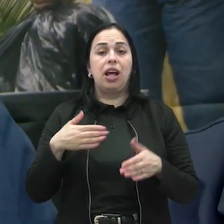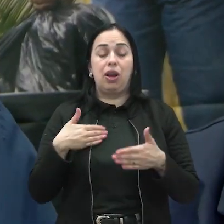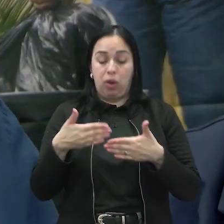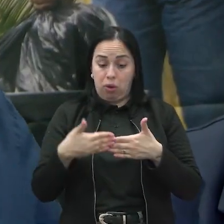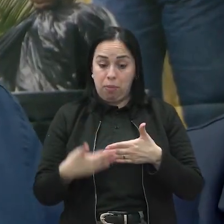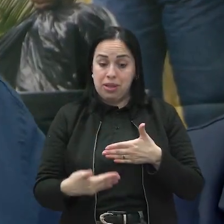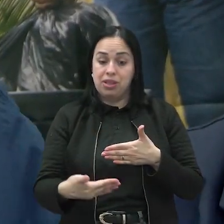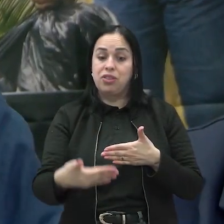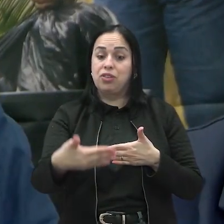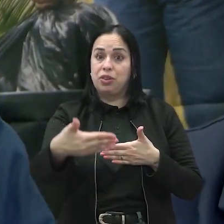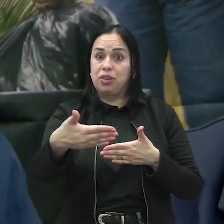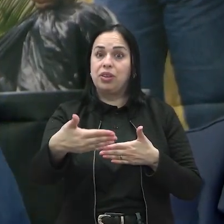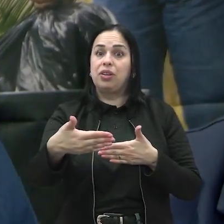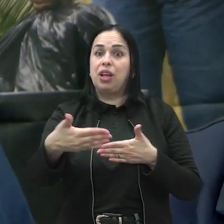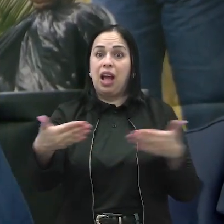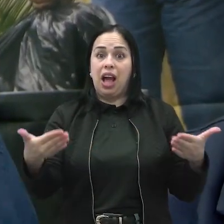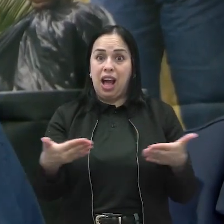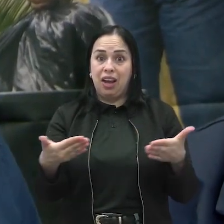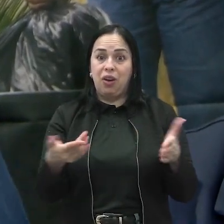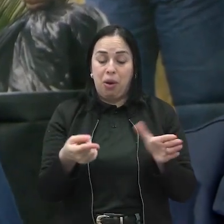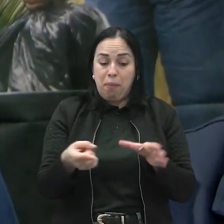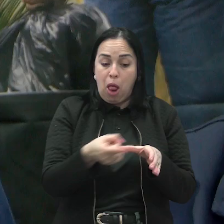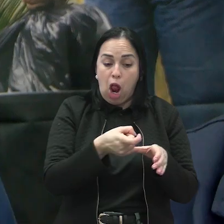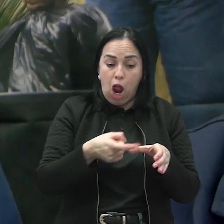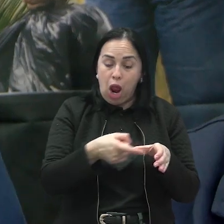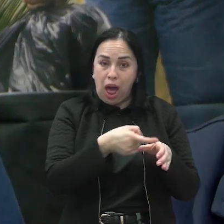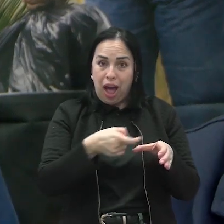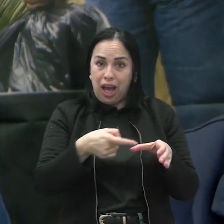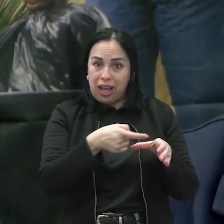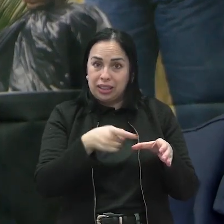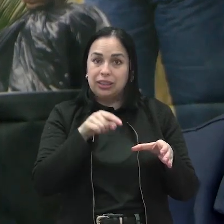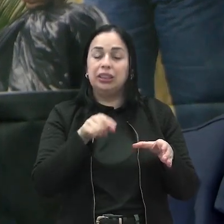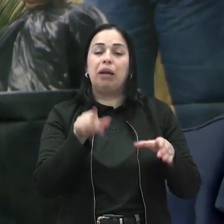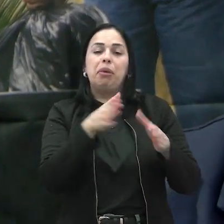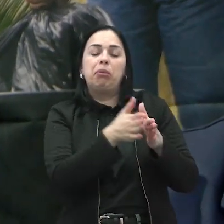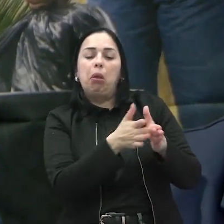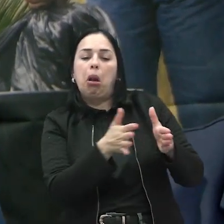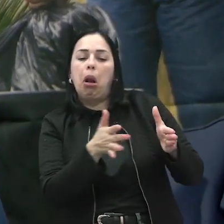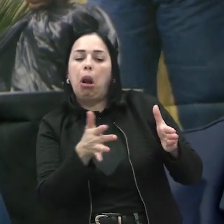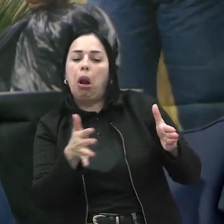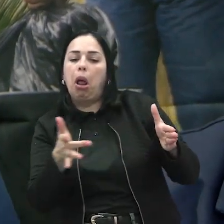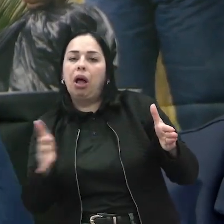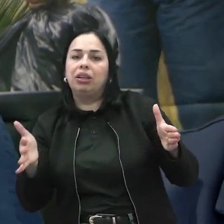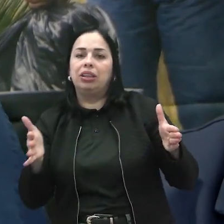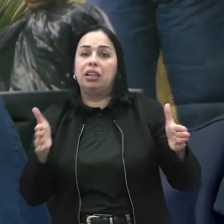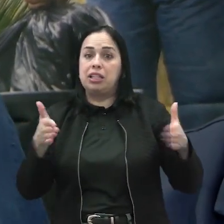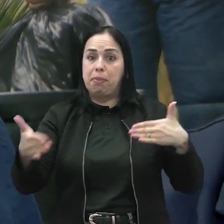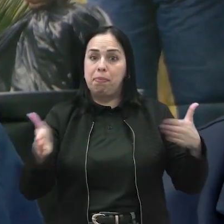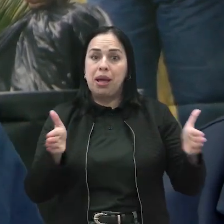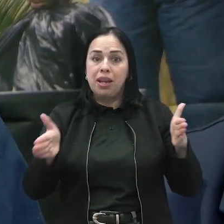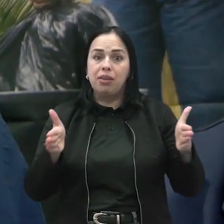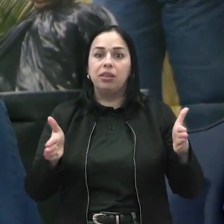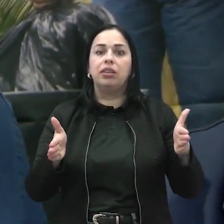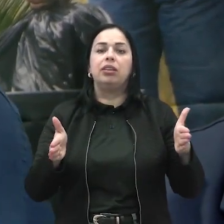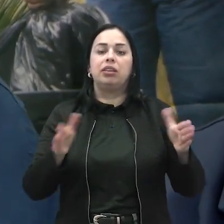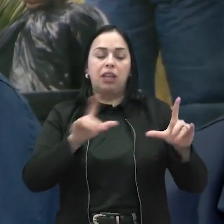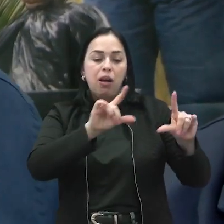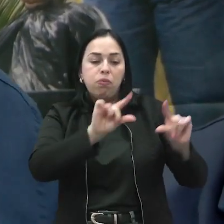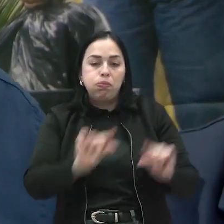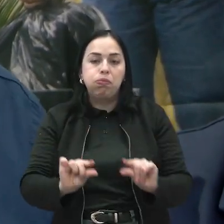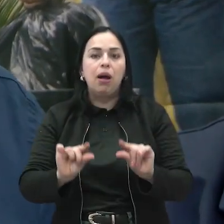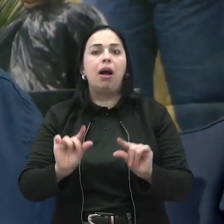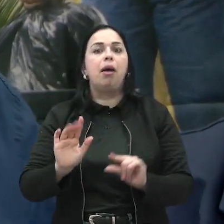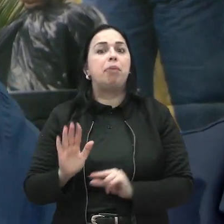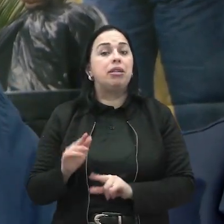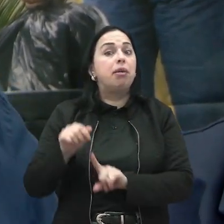entrar num período onde, na verdade, a incubação agora fica o próprio tempo, o próprio período que nós vamos entrar agora, já elimina,